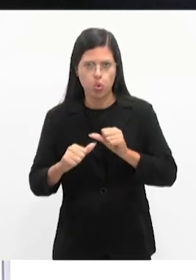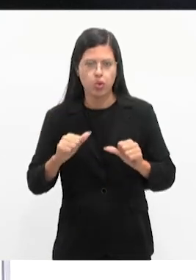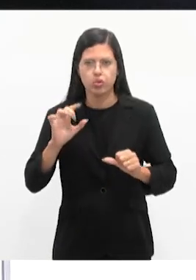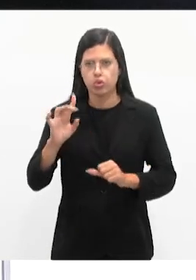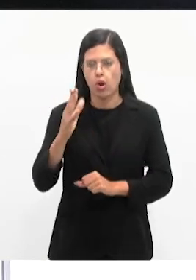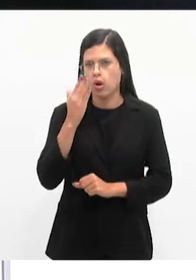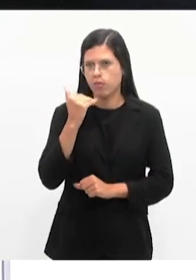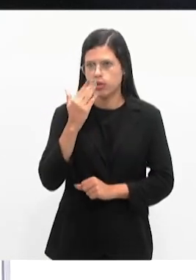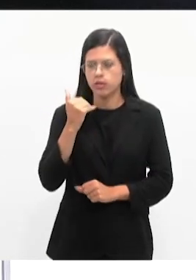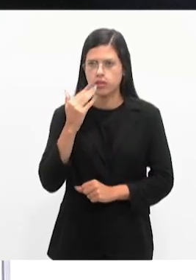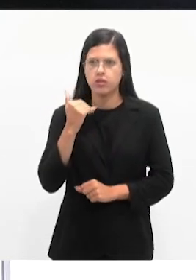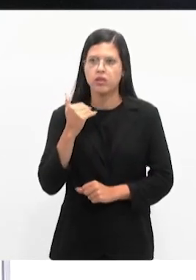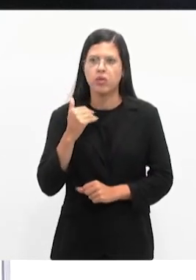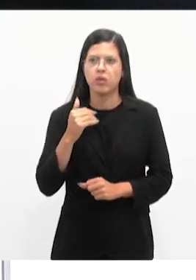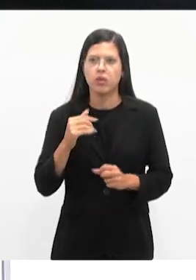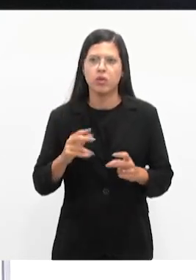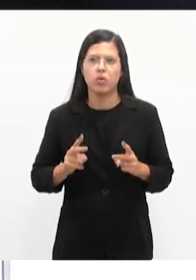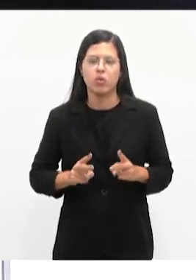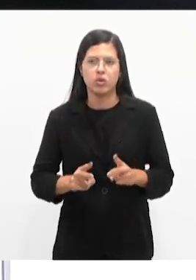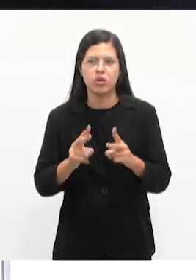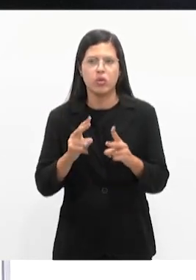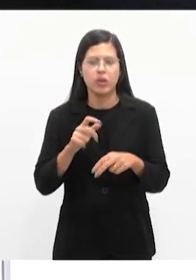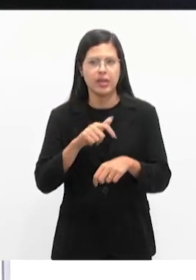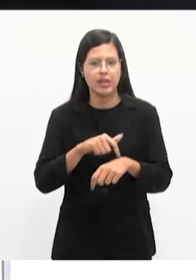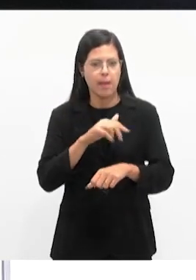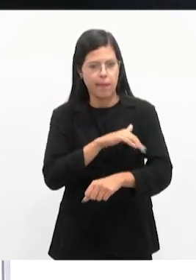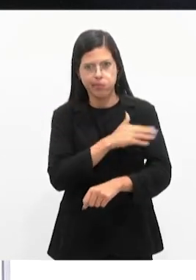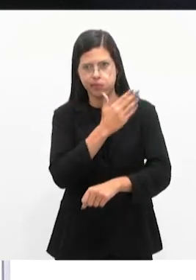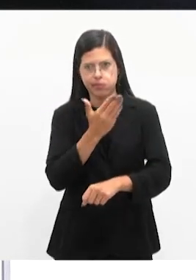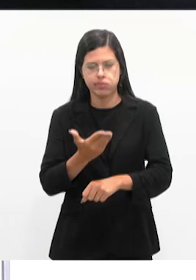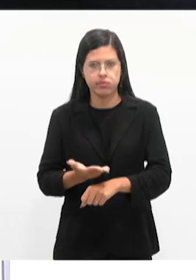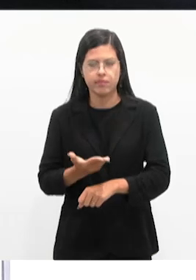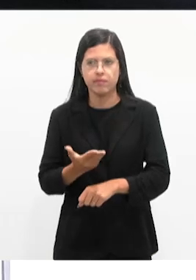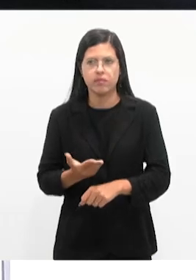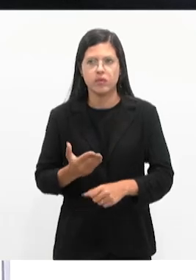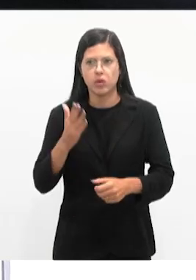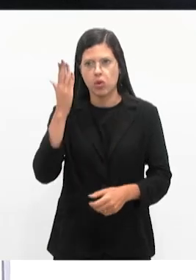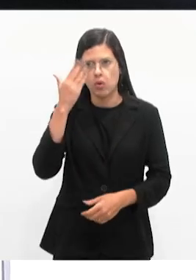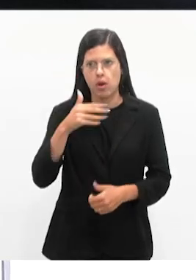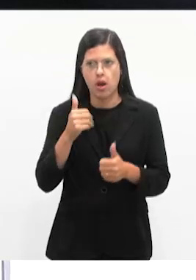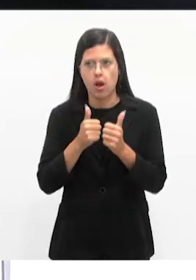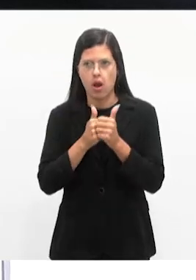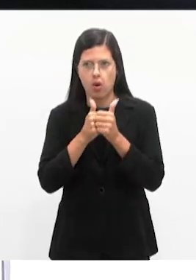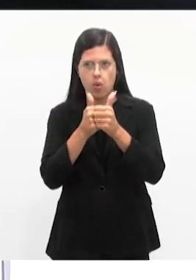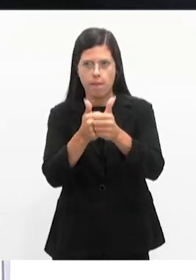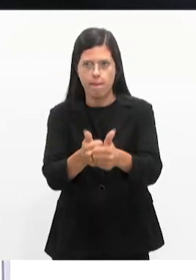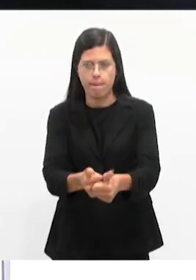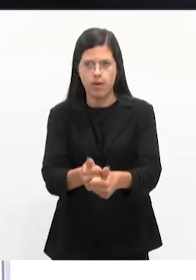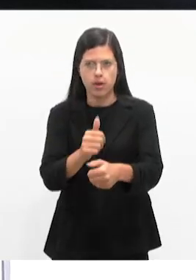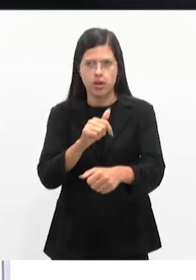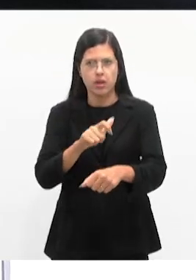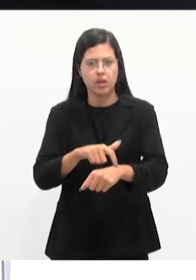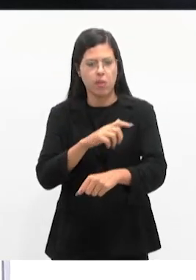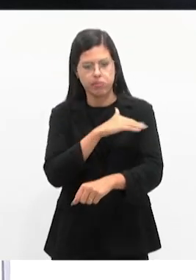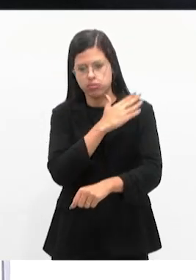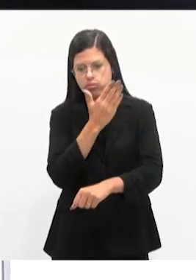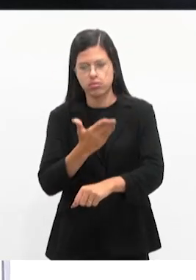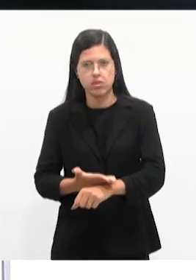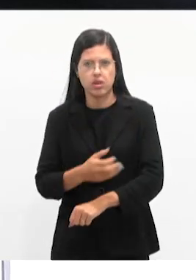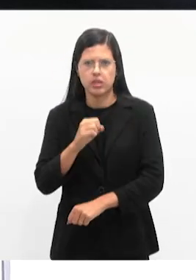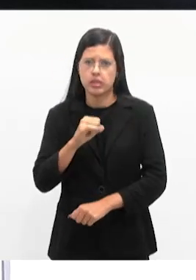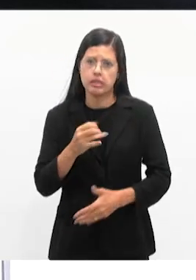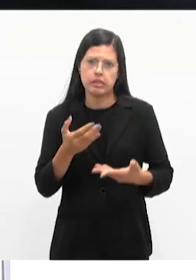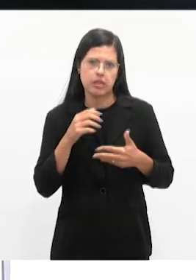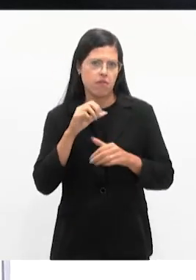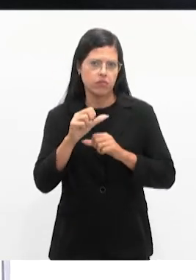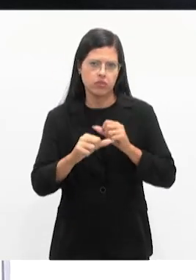tempo integral. Eu botei que comprovadamente acompanha em tempo integral. Mas se o senhor quiser alterar, não há